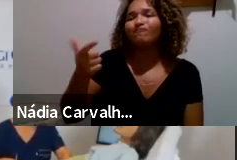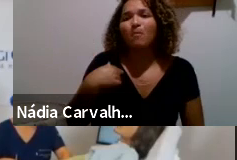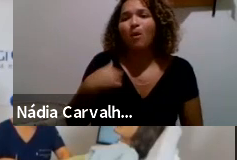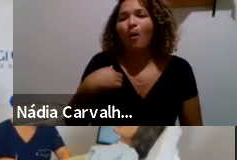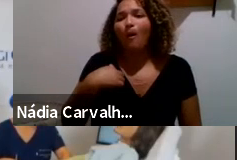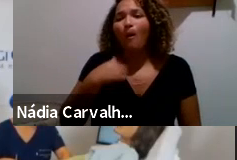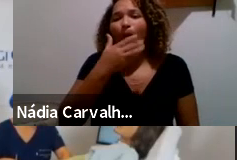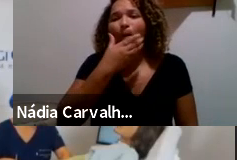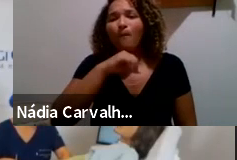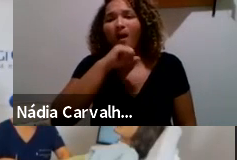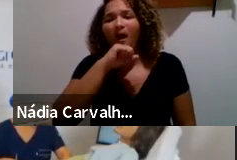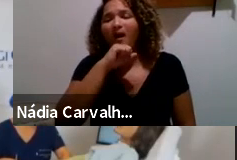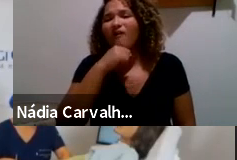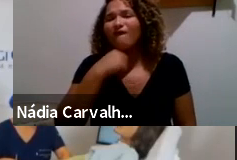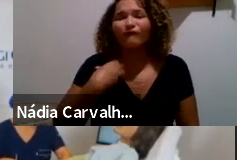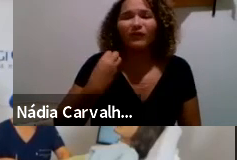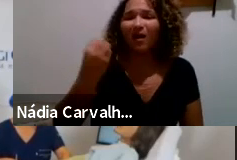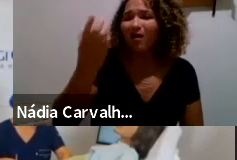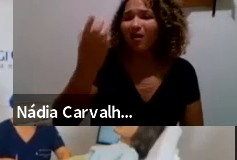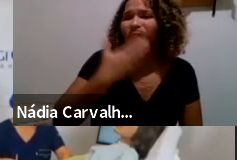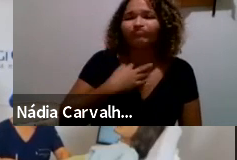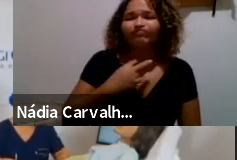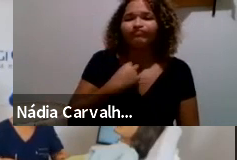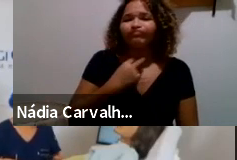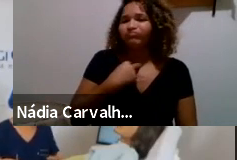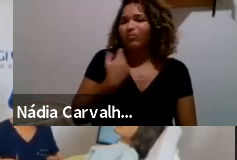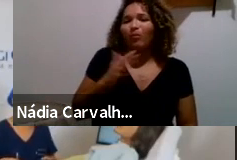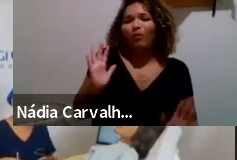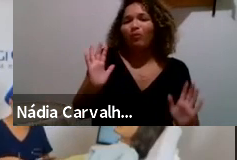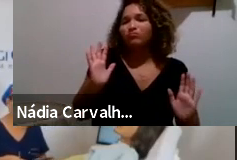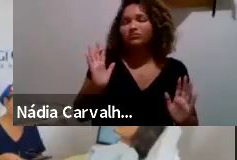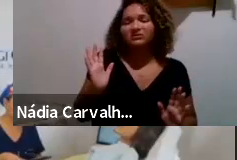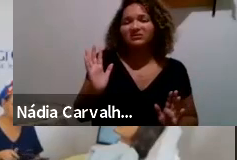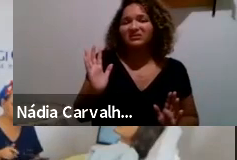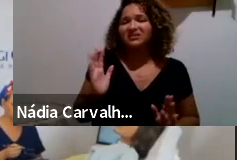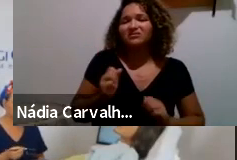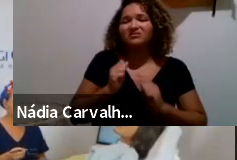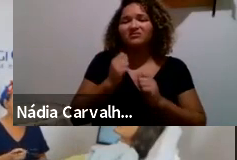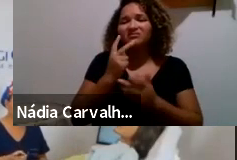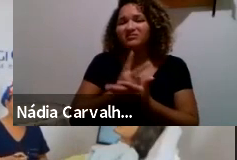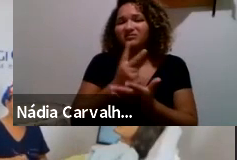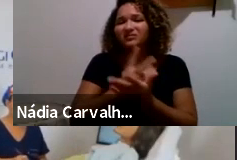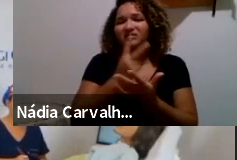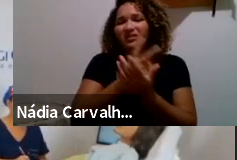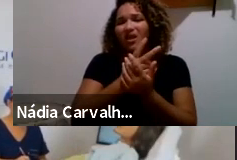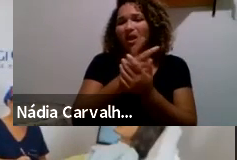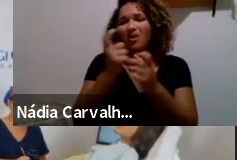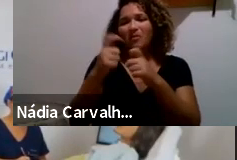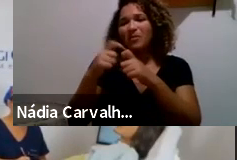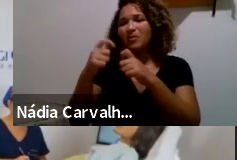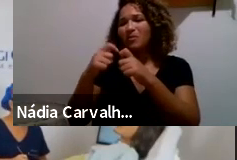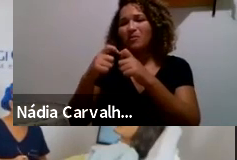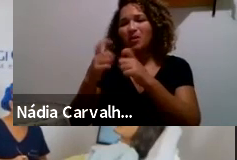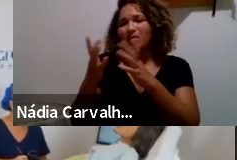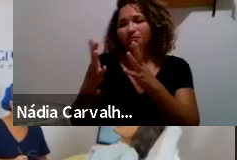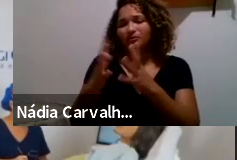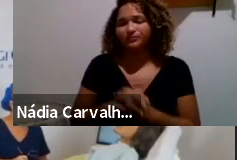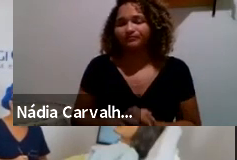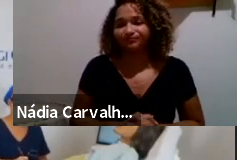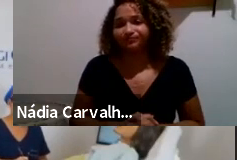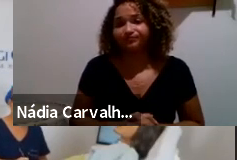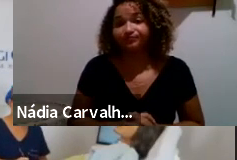com nenhum ginecologista e foi tudo bem, então fui levando. Entendi. A sua idade